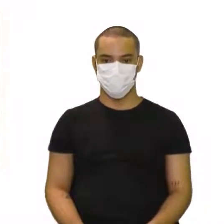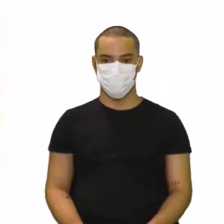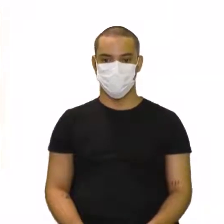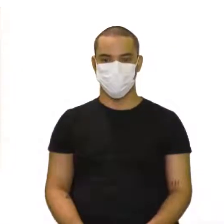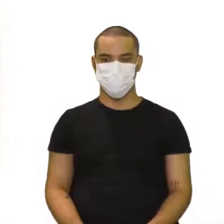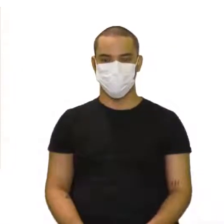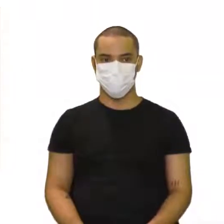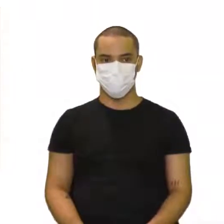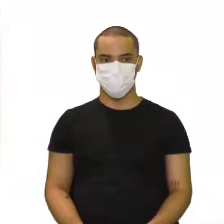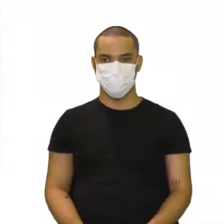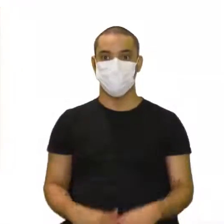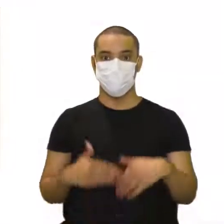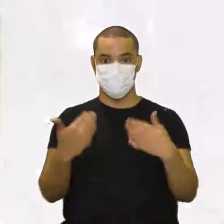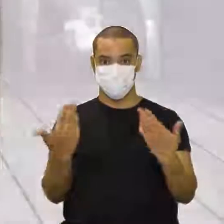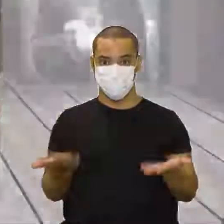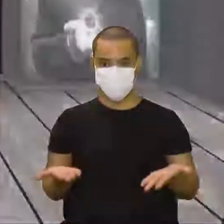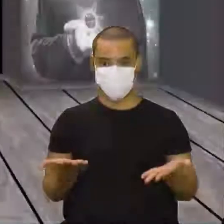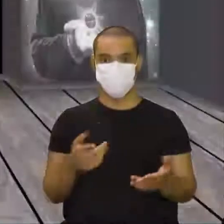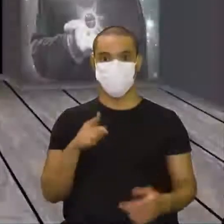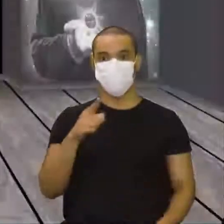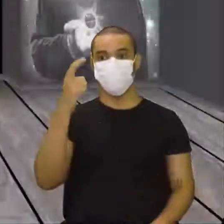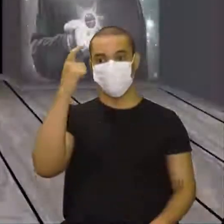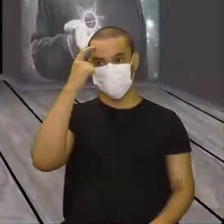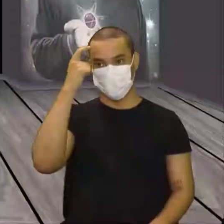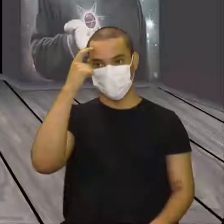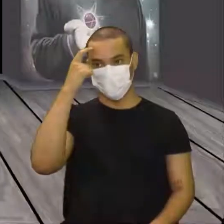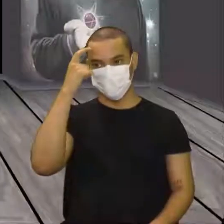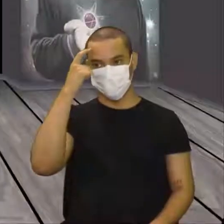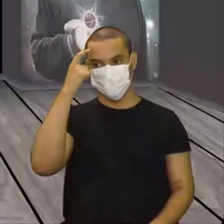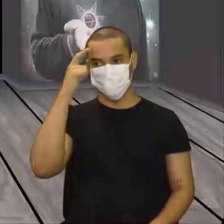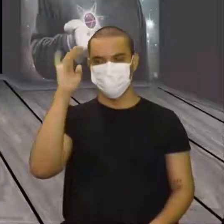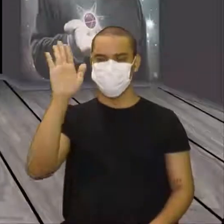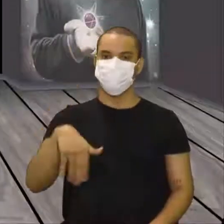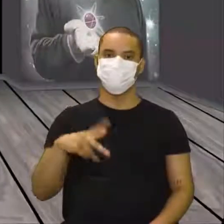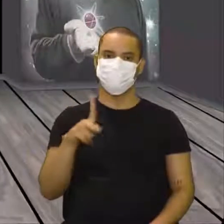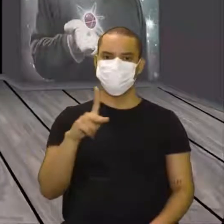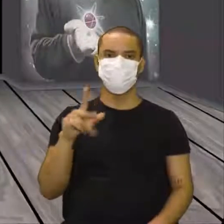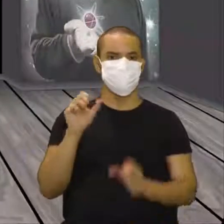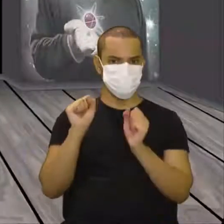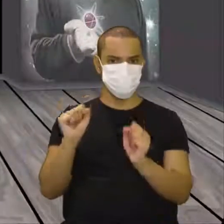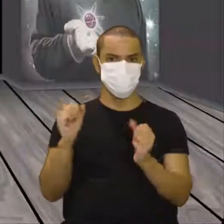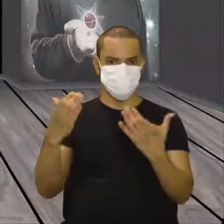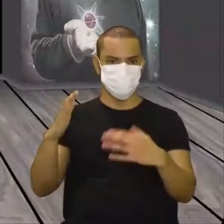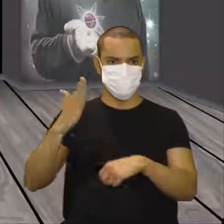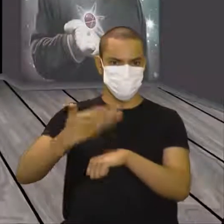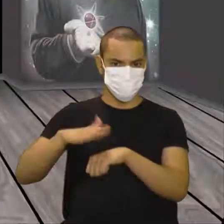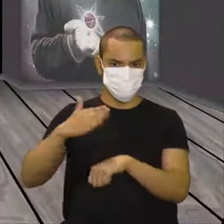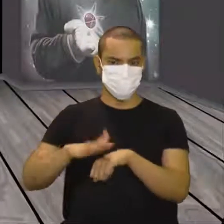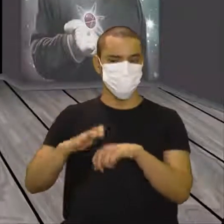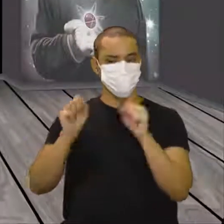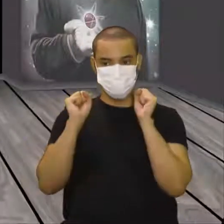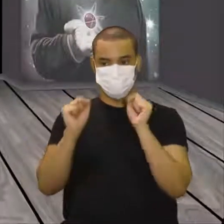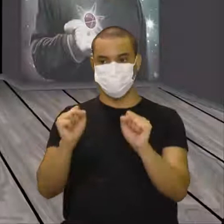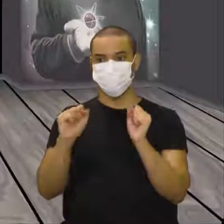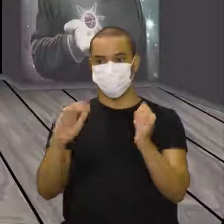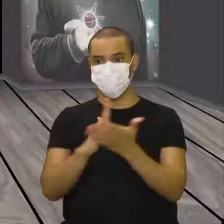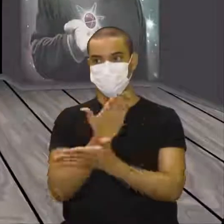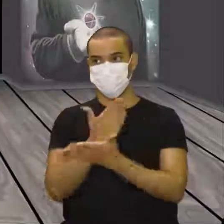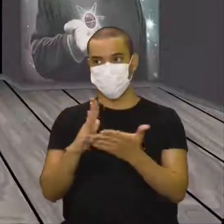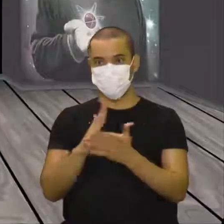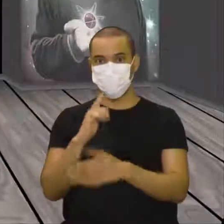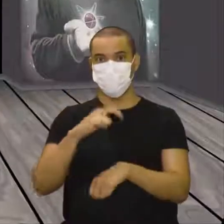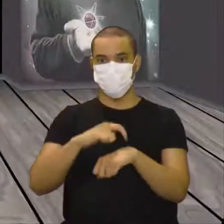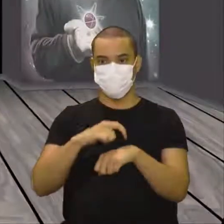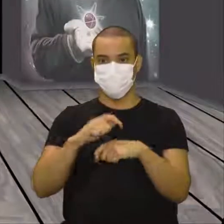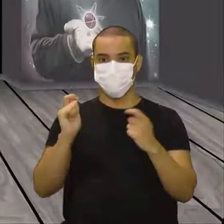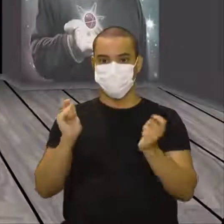projéteis. Então, aí você pensa assim, né? Ah, professor, então posso colocar em prática? Pode. Algumas situações você